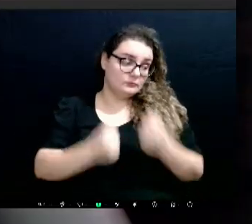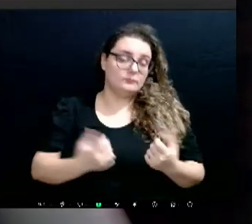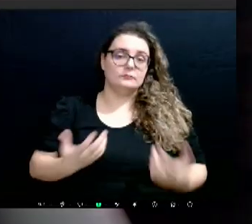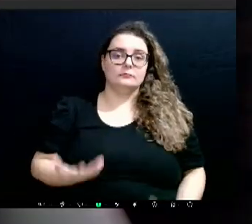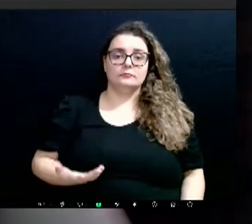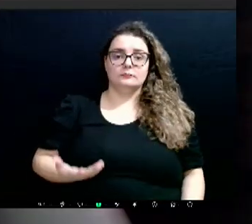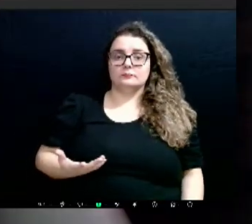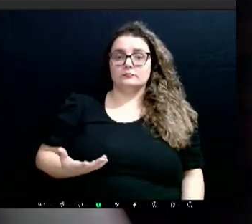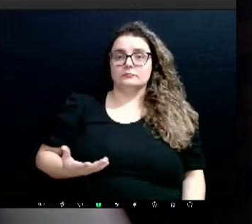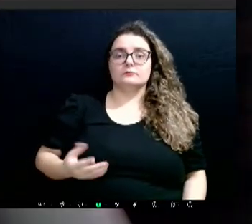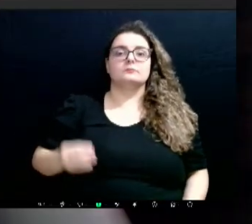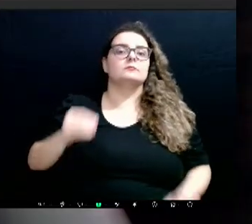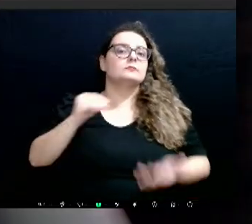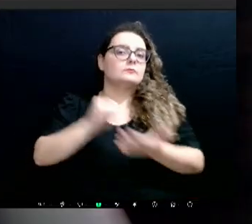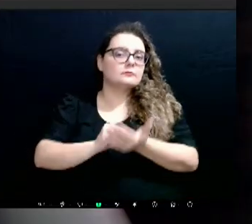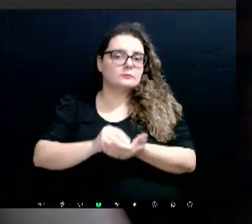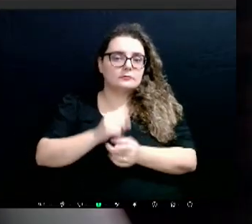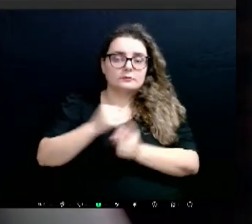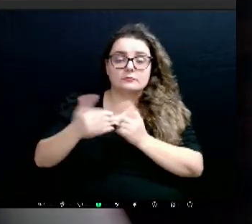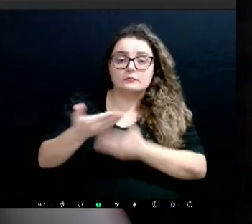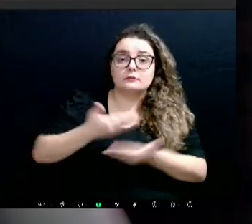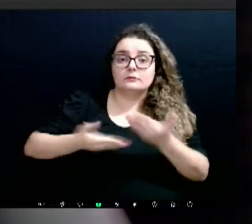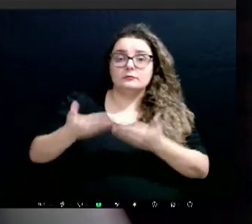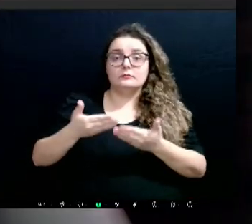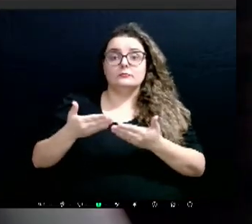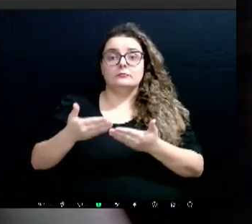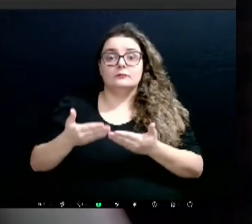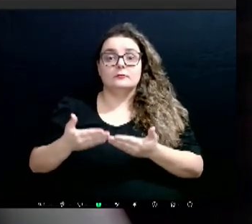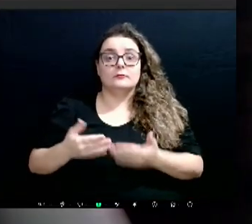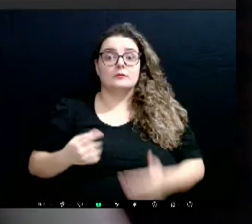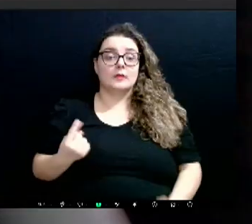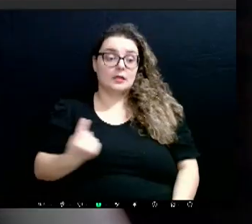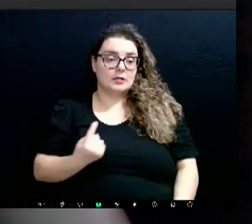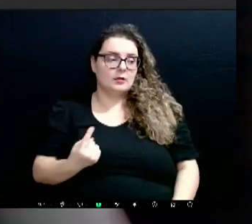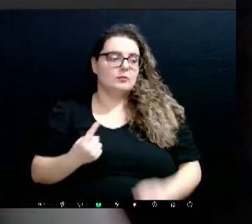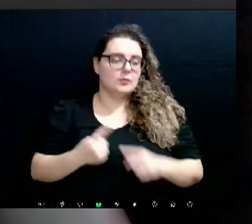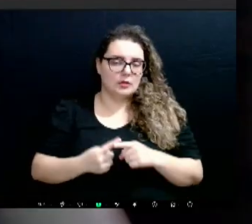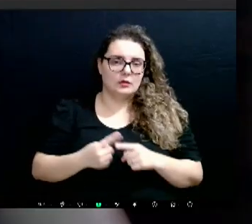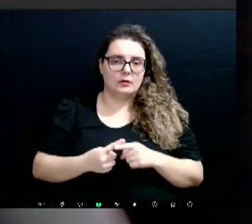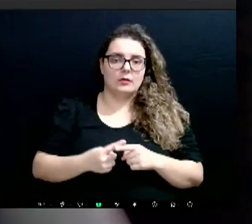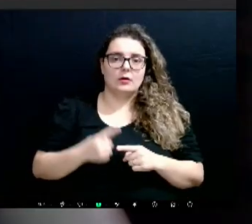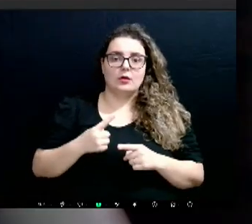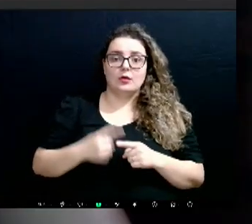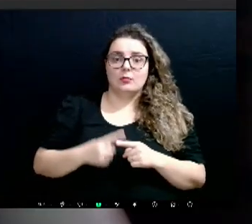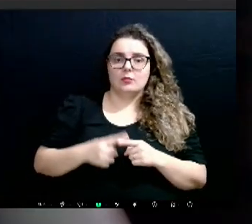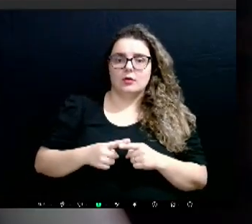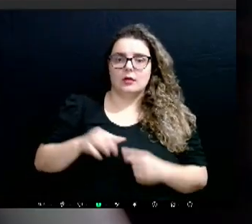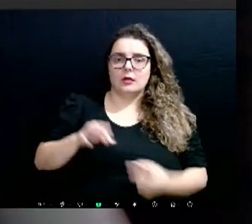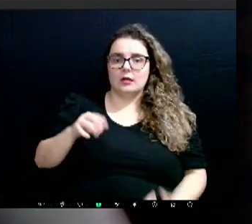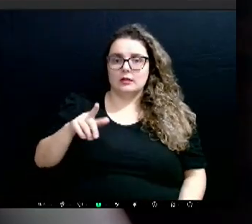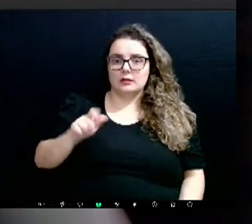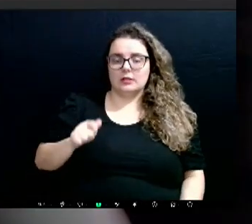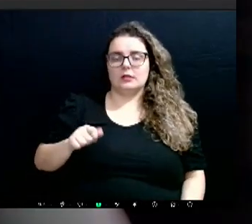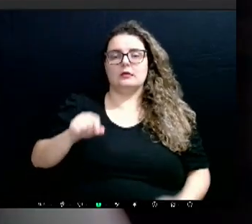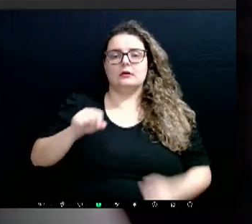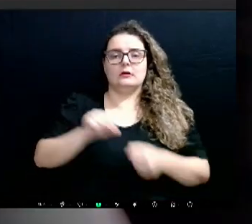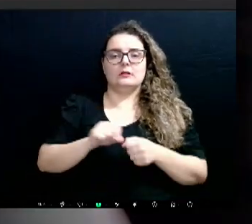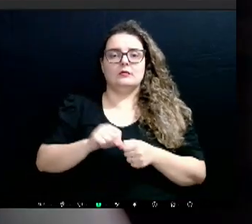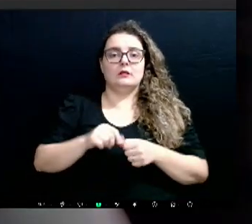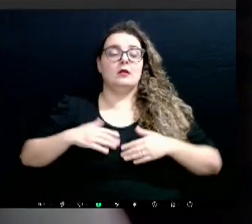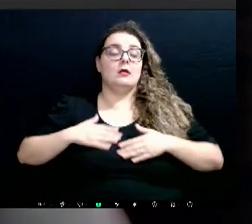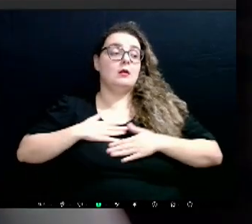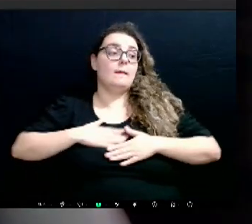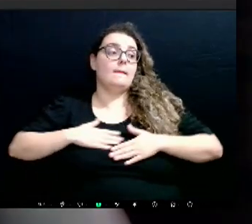de socialização, de estar solitário. Por quê? Porque a tela ela faz com que você tenha muitos prazeres ali só com ela,